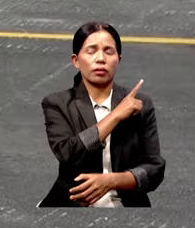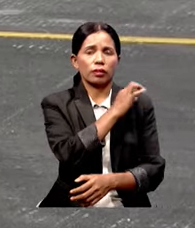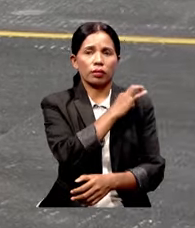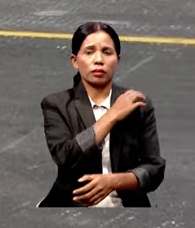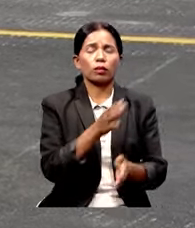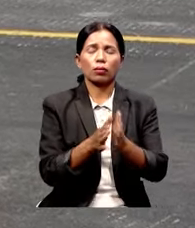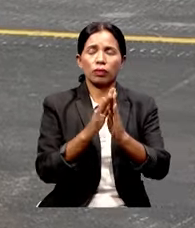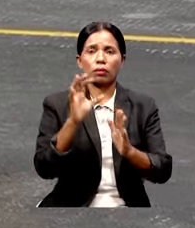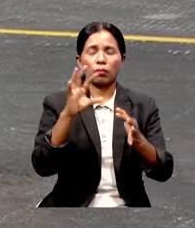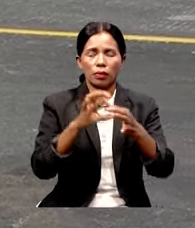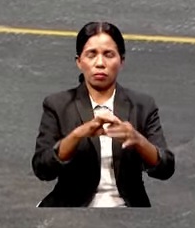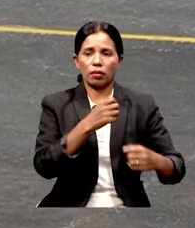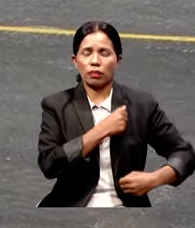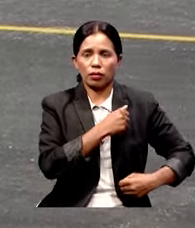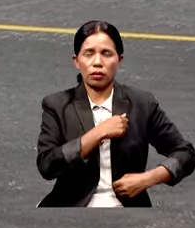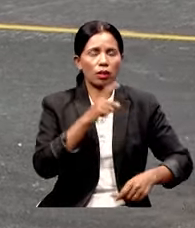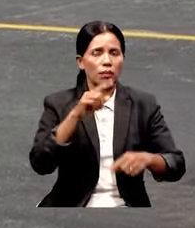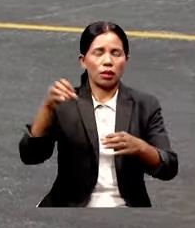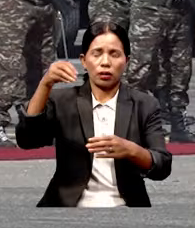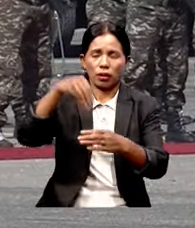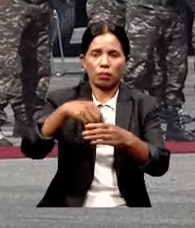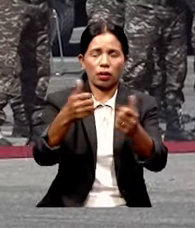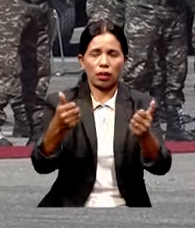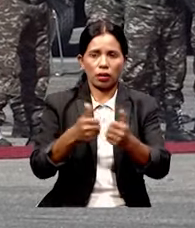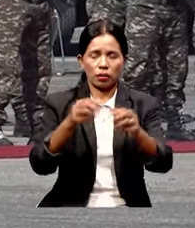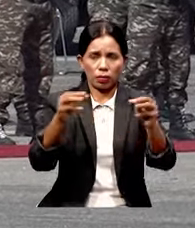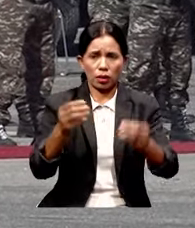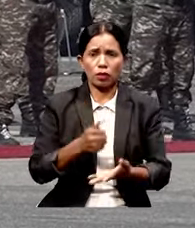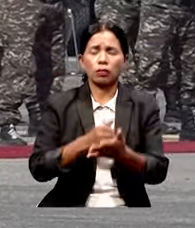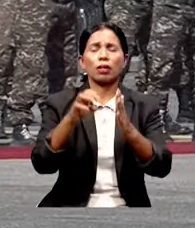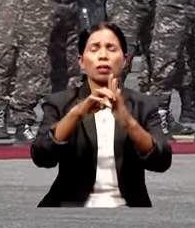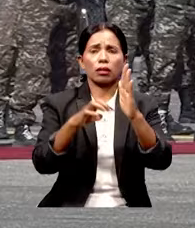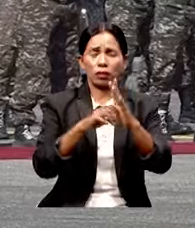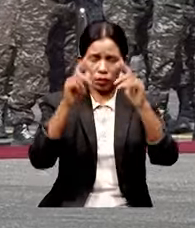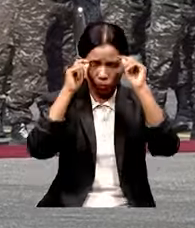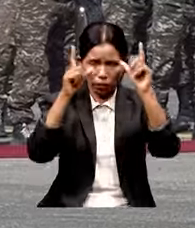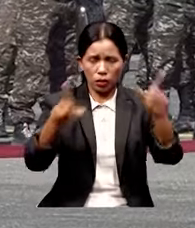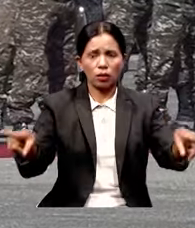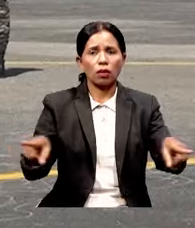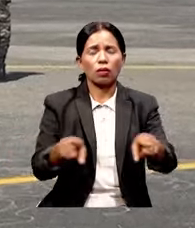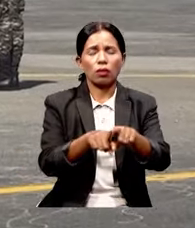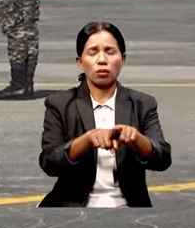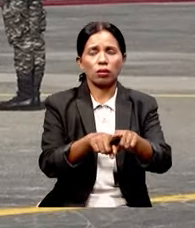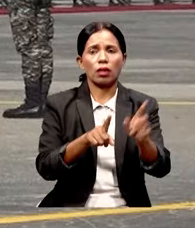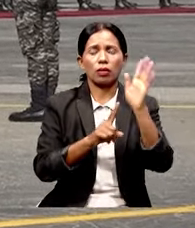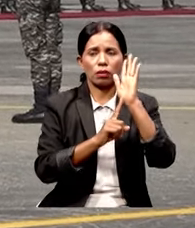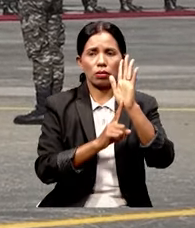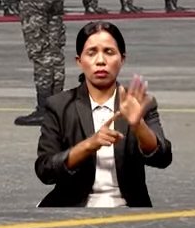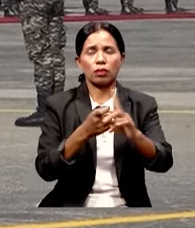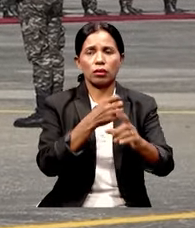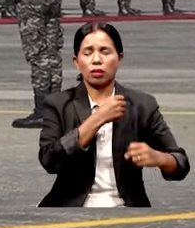Sira, labelemente arte marciais no rituais, mas be servi Estado Timor-Leste, o imparcial no lealidade, nebe a tudo ona, o si